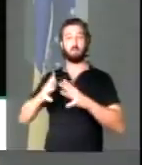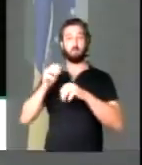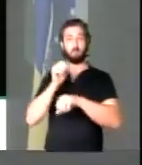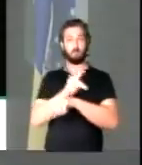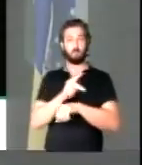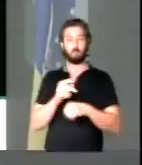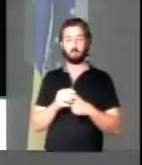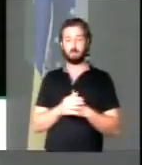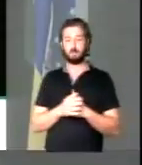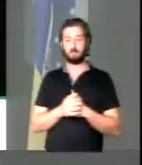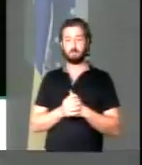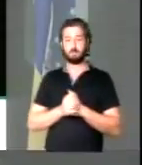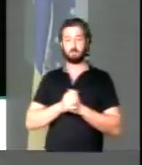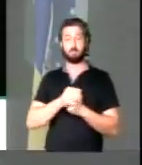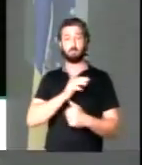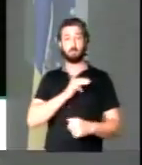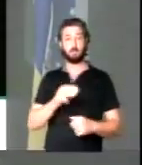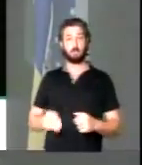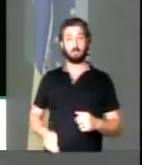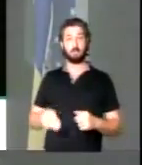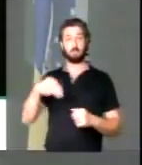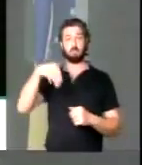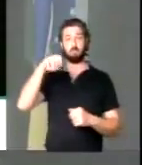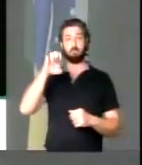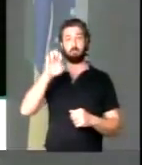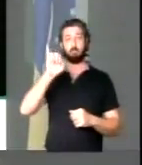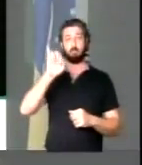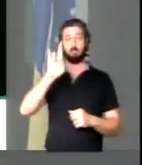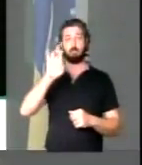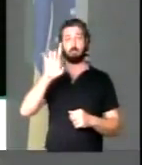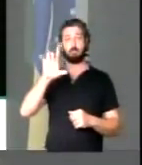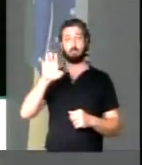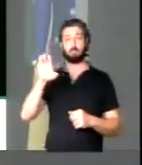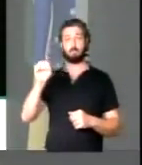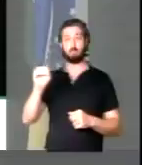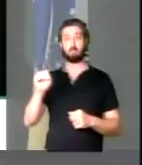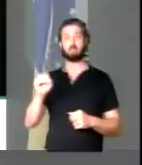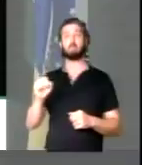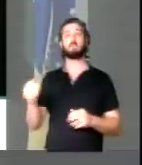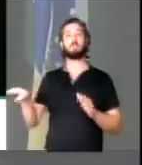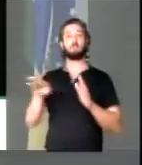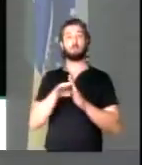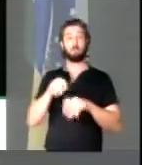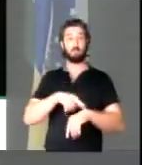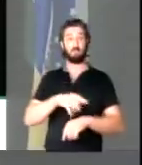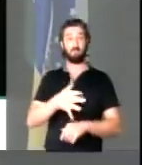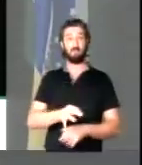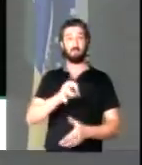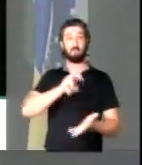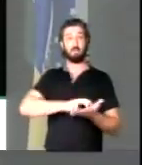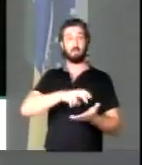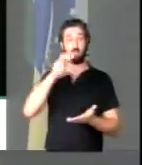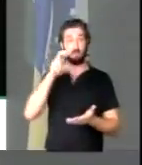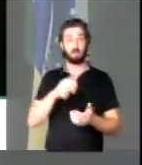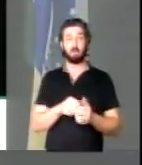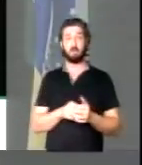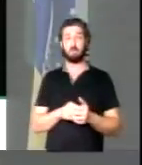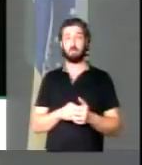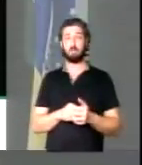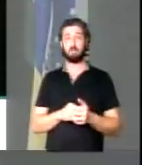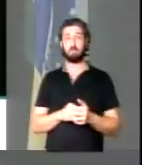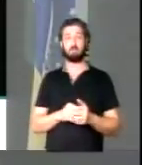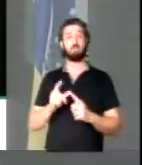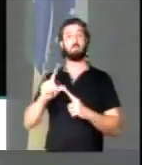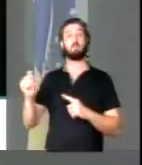da Previdência o ministro Henrique Meirelles. O ministro Henrique Meirelles, que chegou aqui às 10 horas da manhã, deputado Eduardo Bolsonaro,